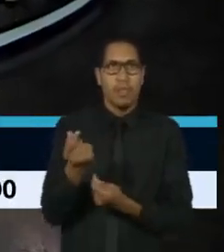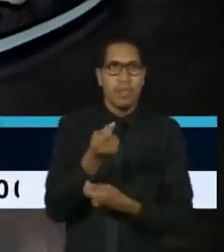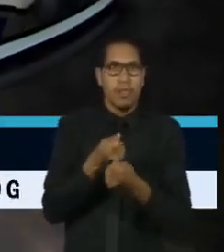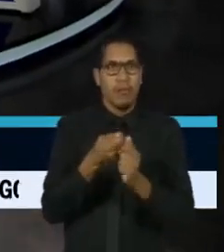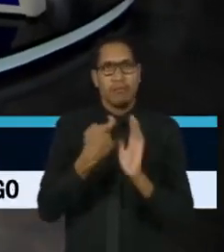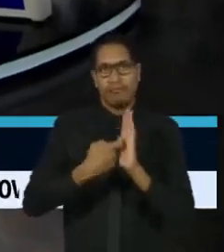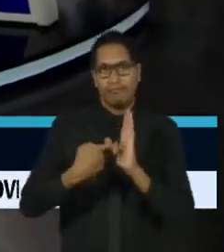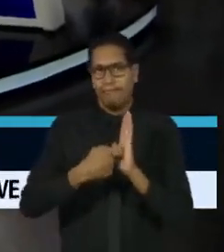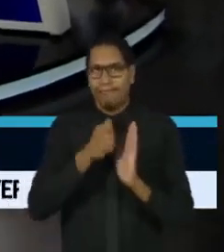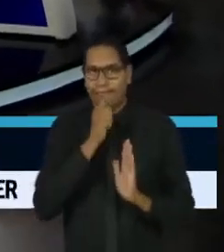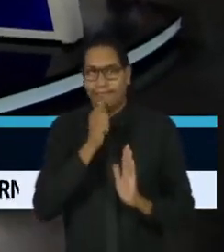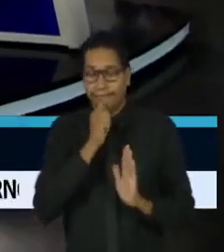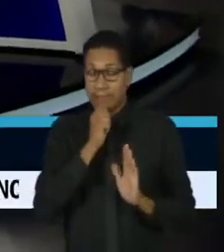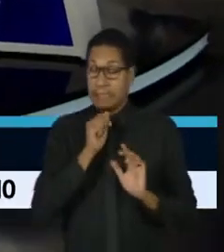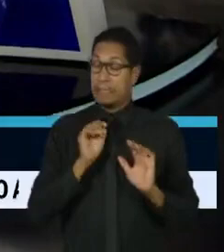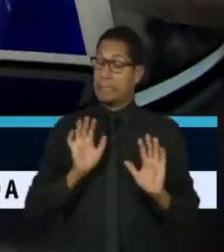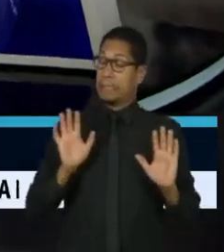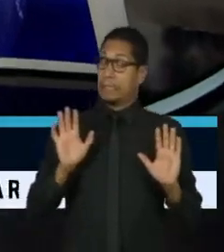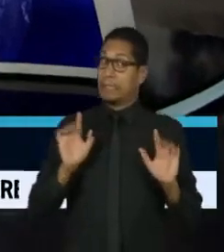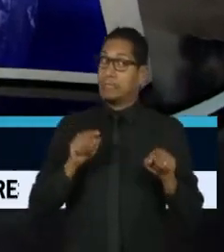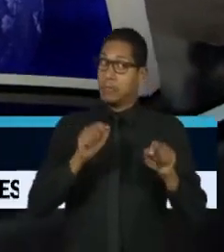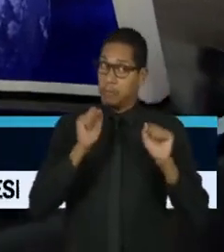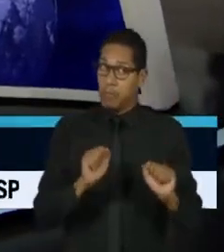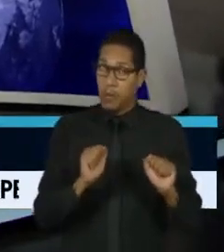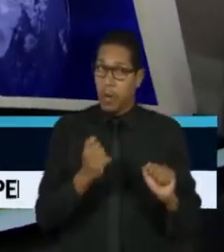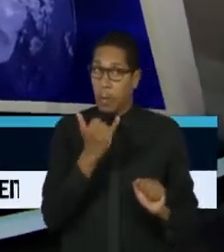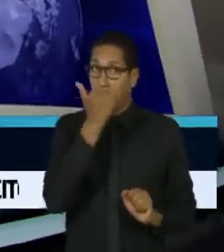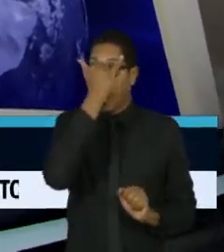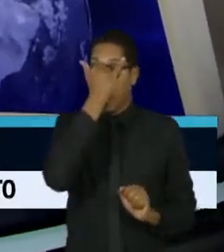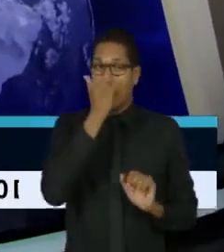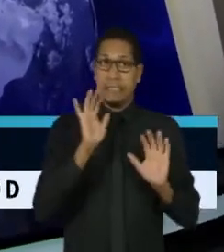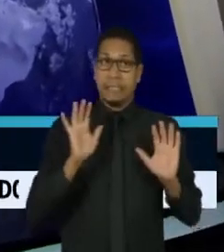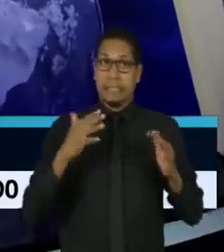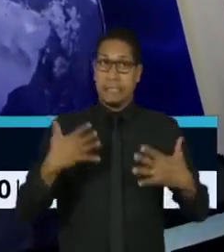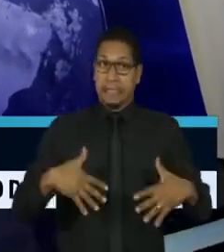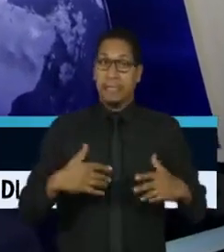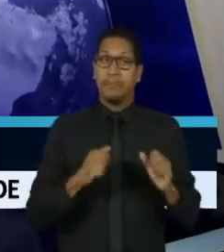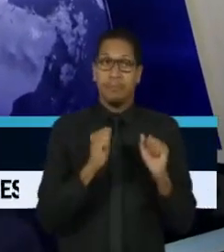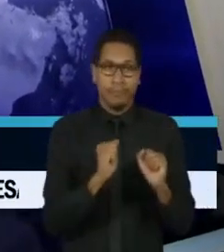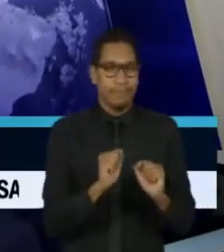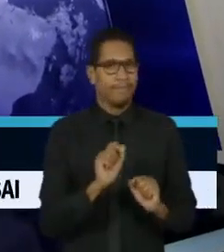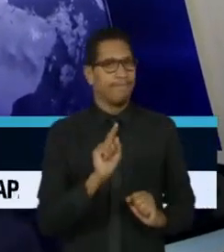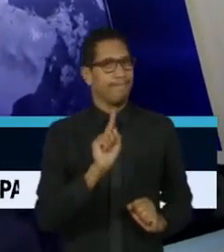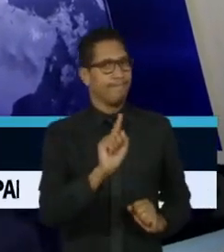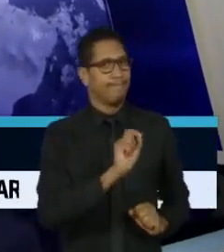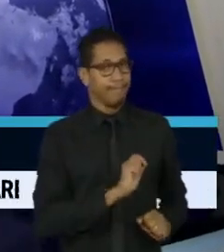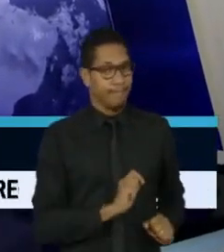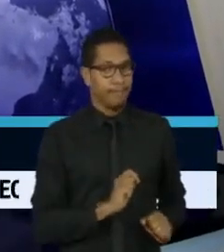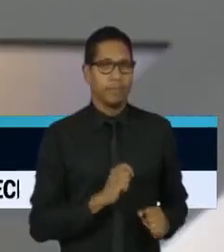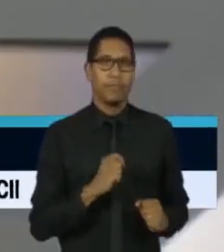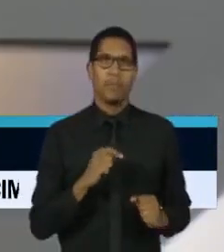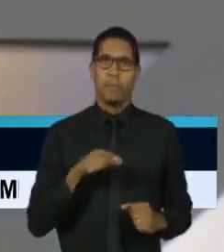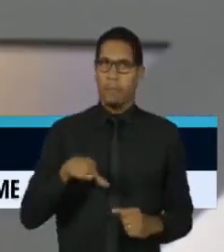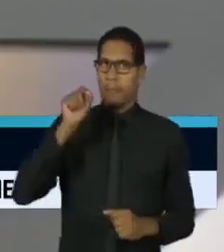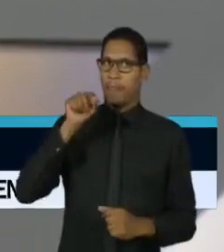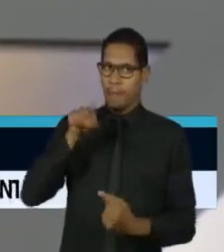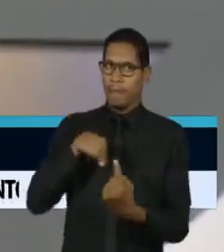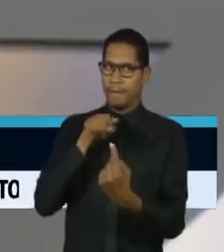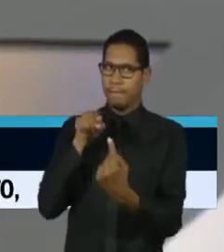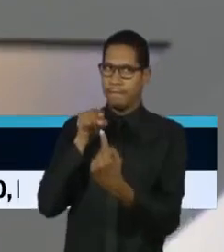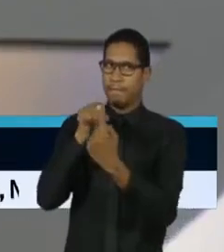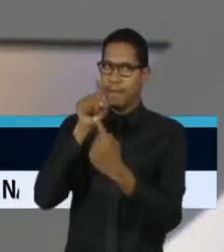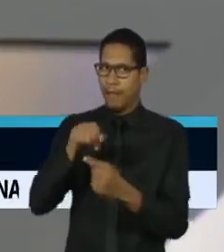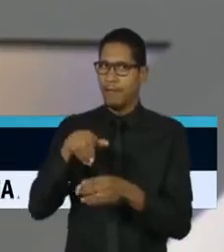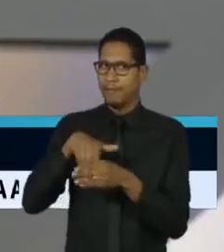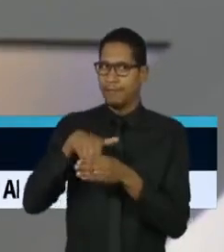chance de dar errado é muito grande a obra que a prece objetivo eleitoral boa